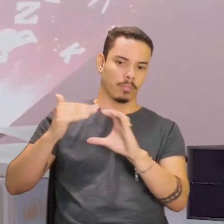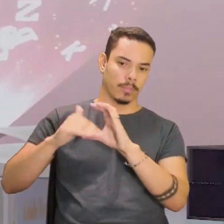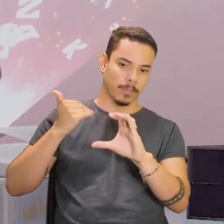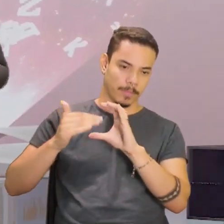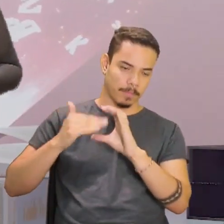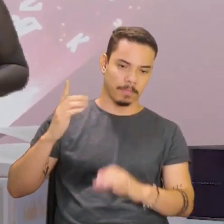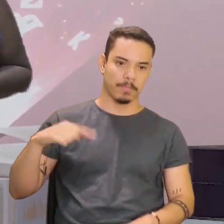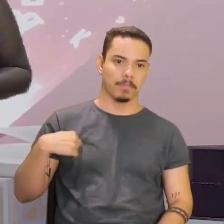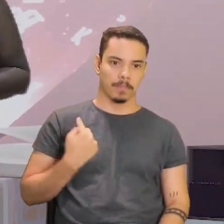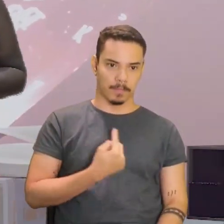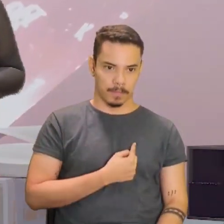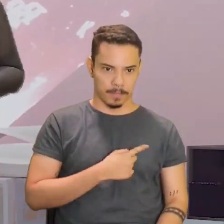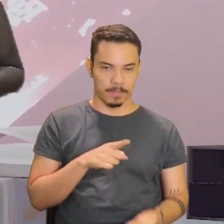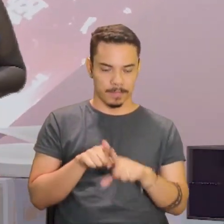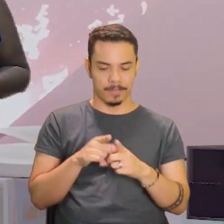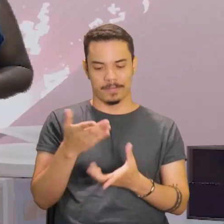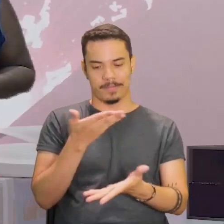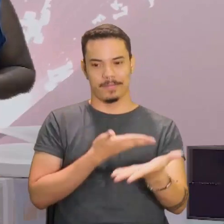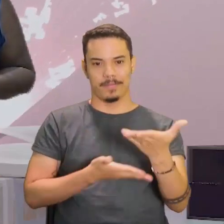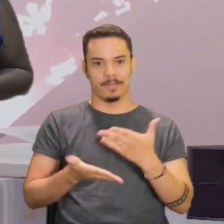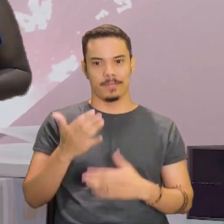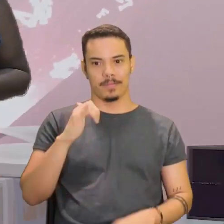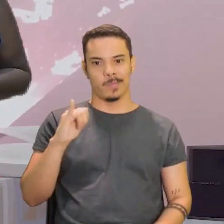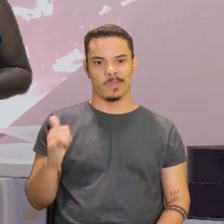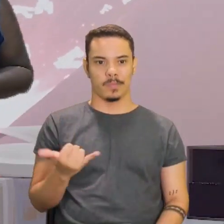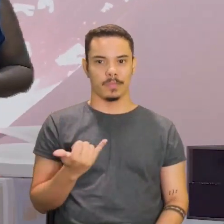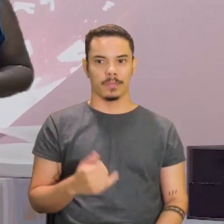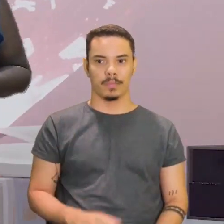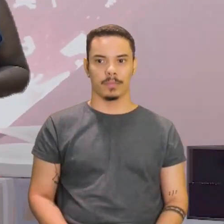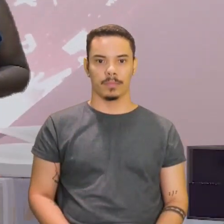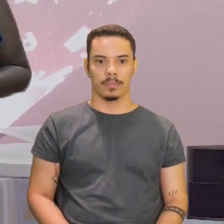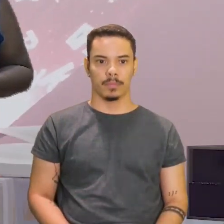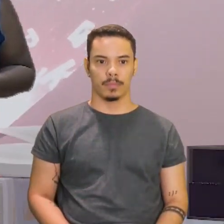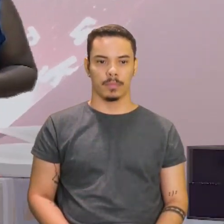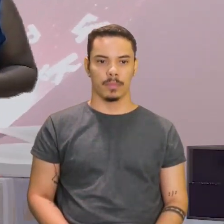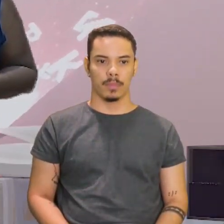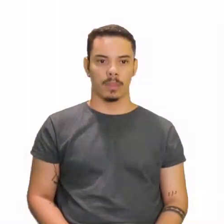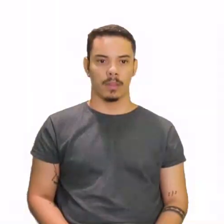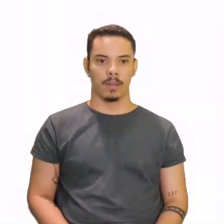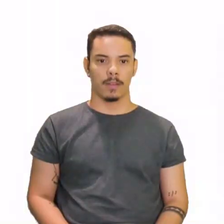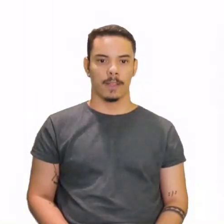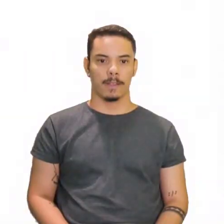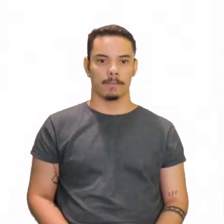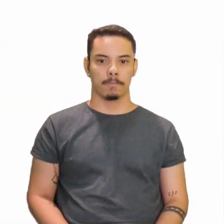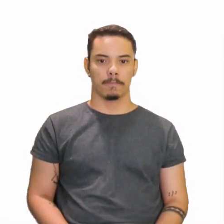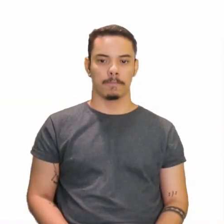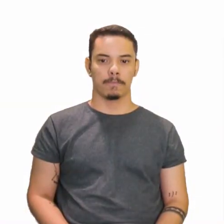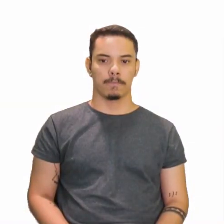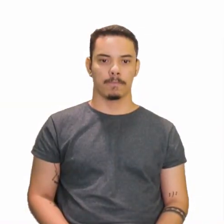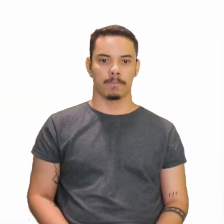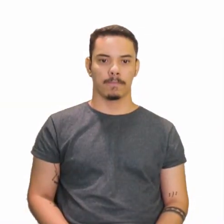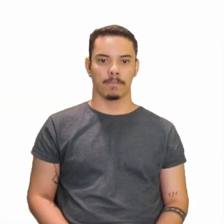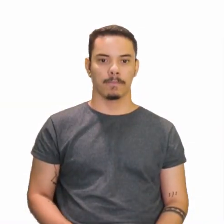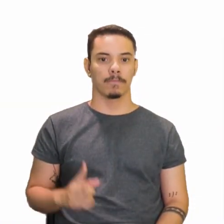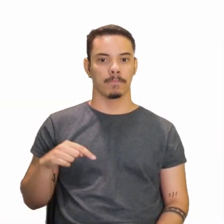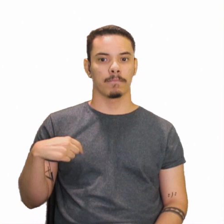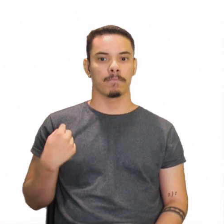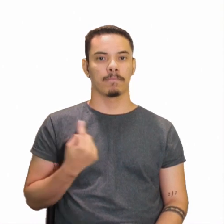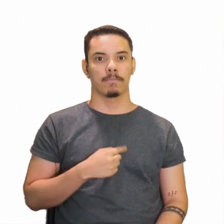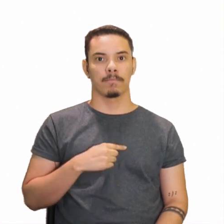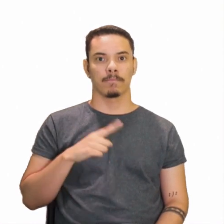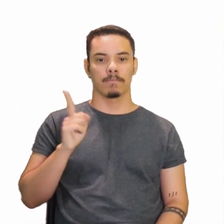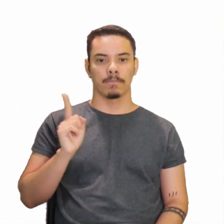gente aí também socializar. Beleza, vamos encerrar esta aula? Temos uma mensagem, vamos lá.